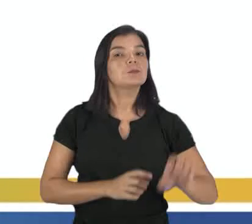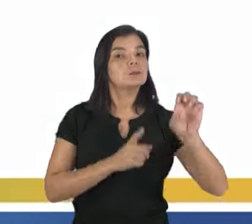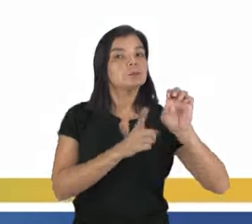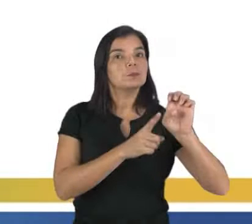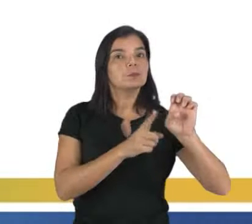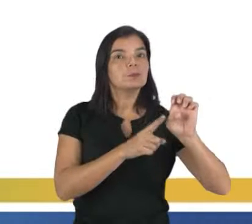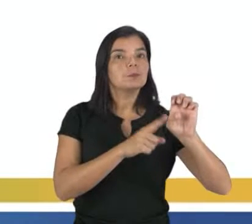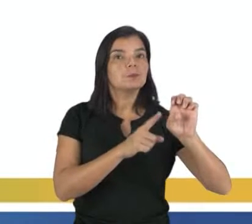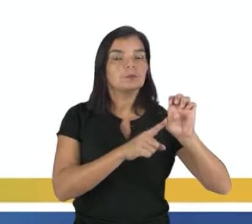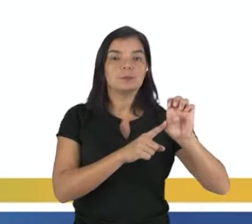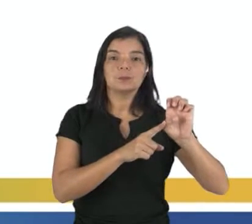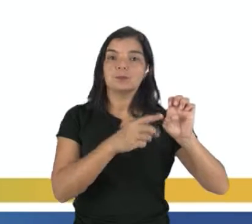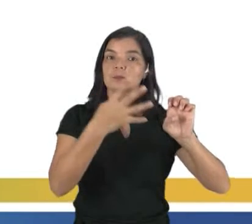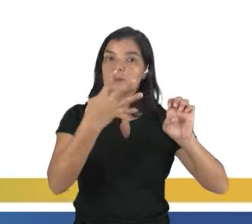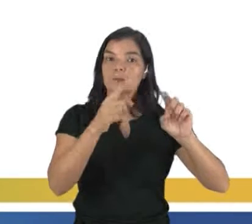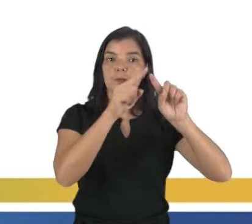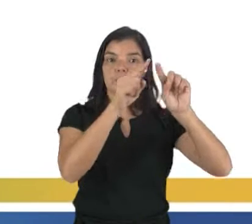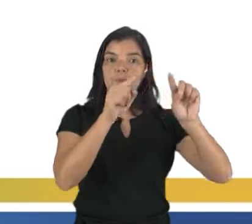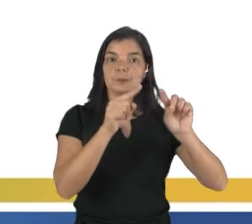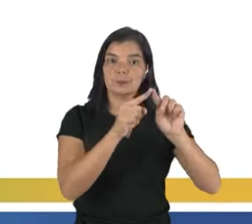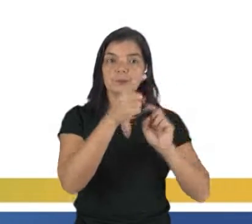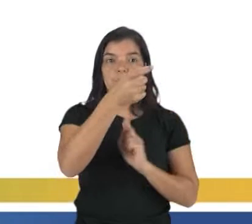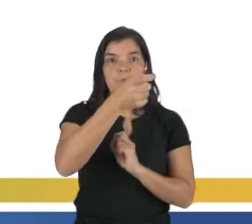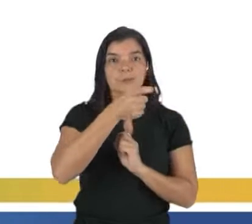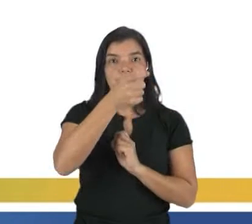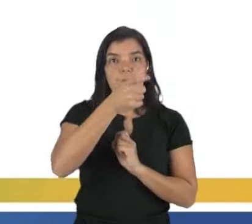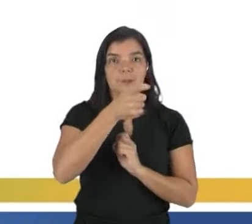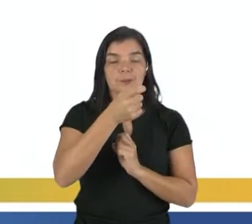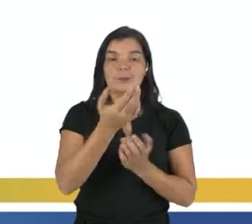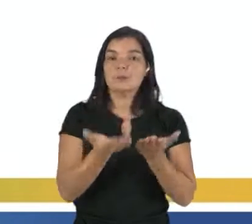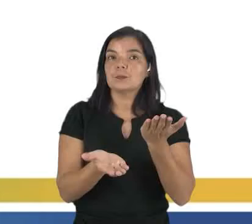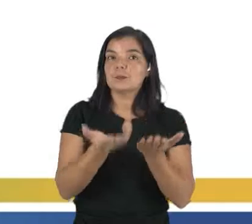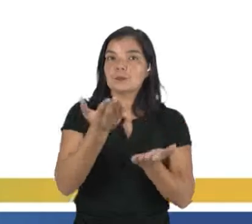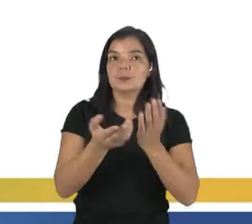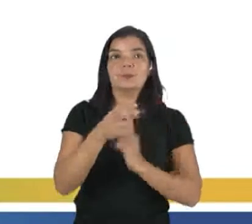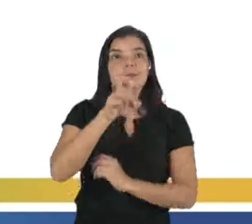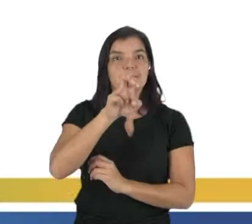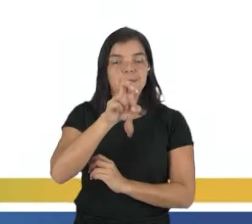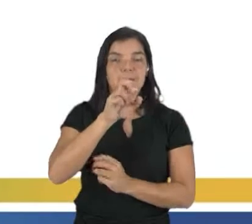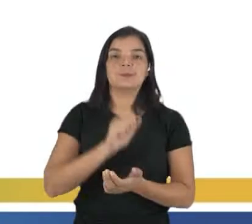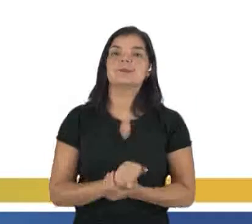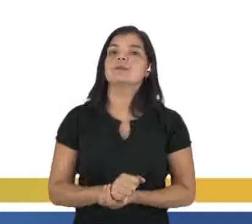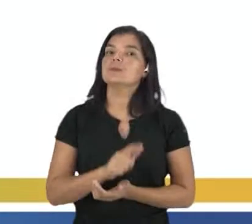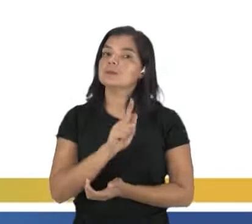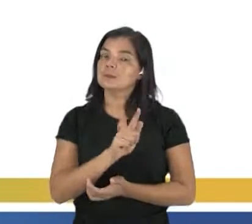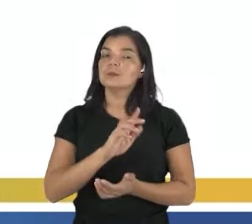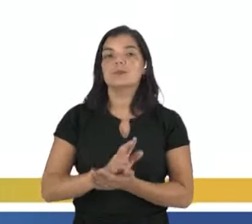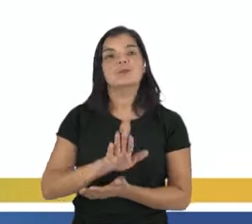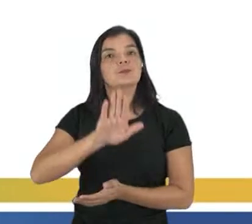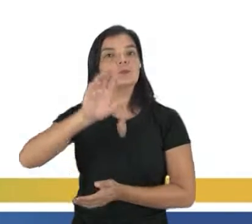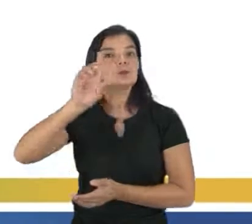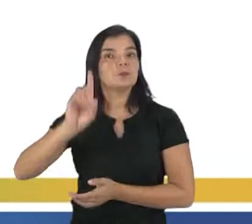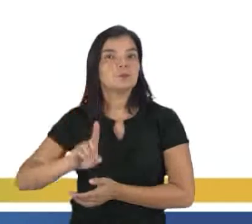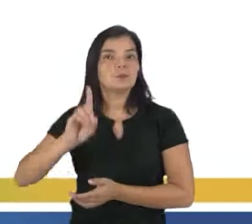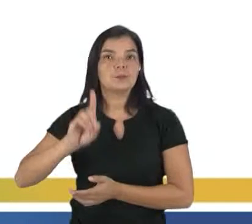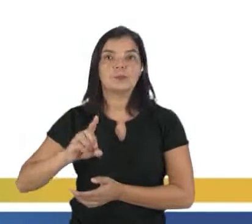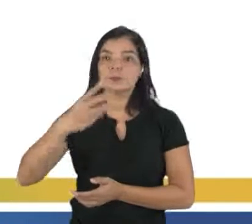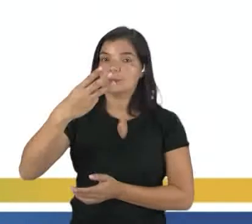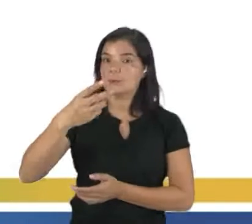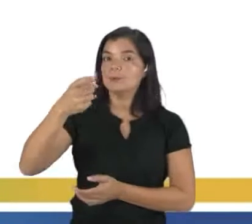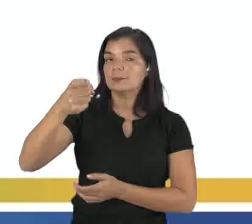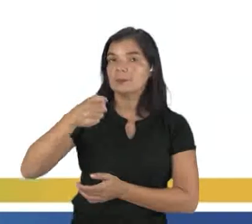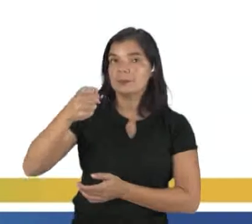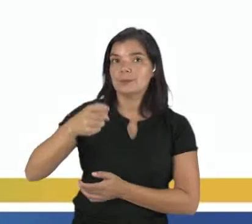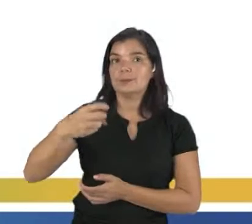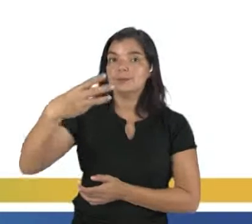lado esquerdo nós temos quatro caixinhas marcada com x e o peso de 5 gramas do lado direito nós temos três caixinhas marcadas com x